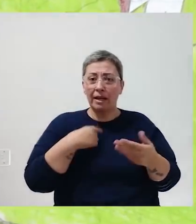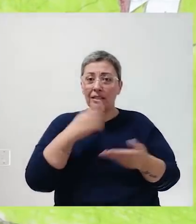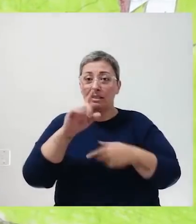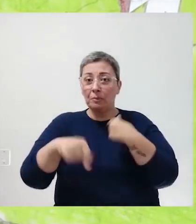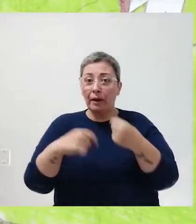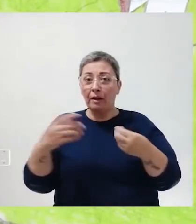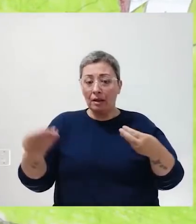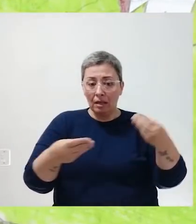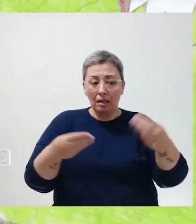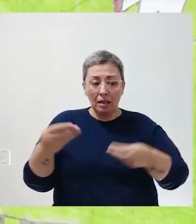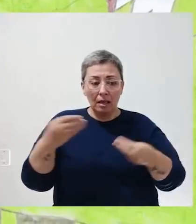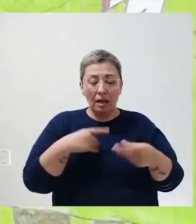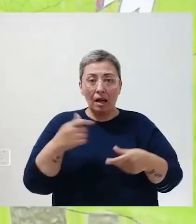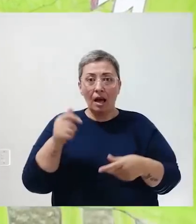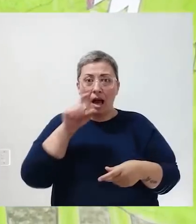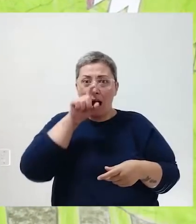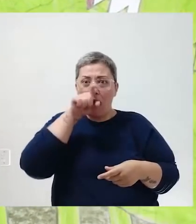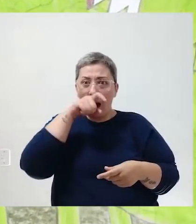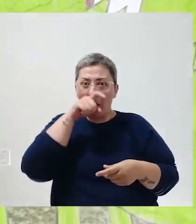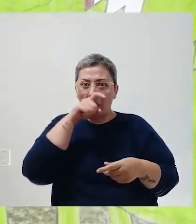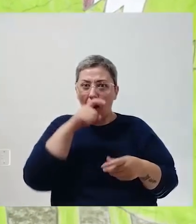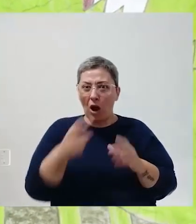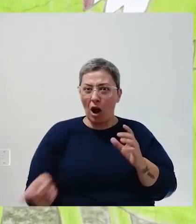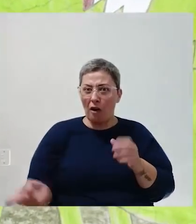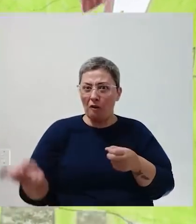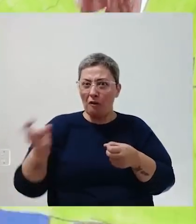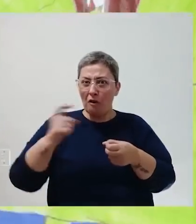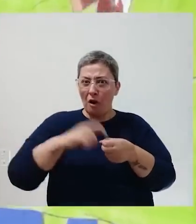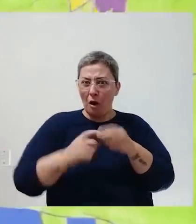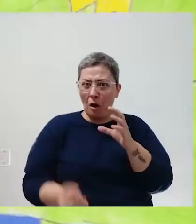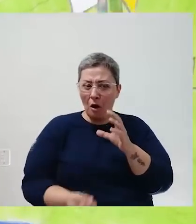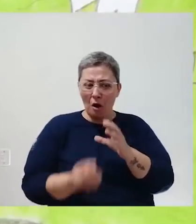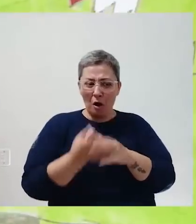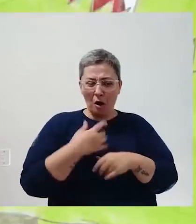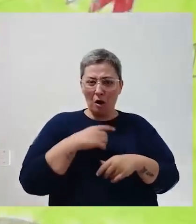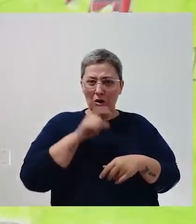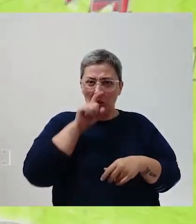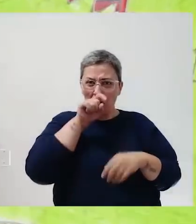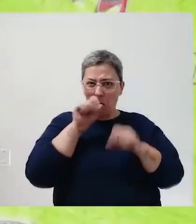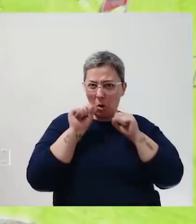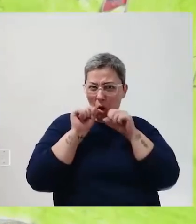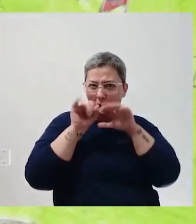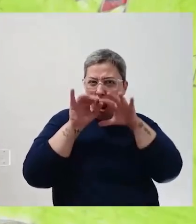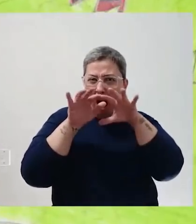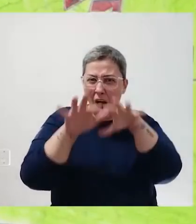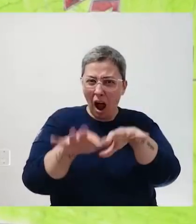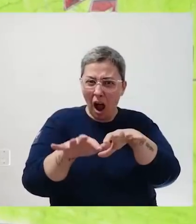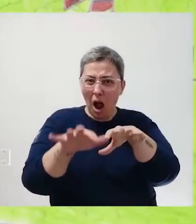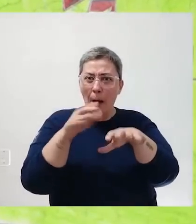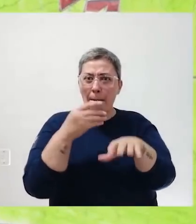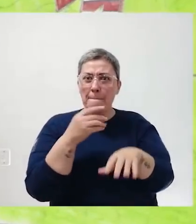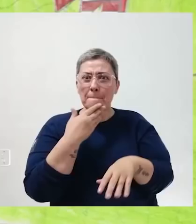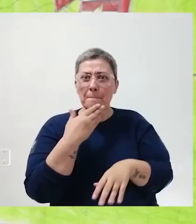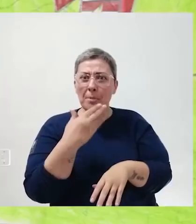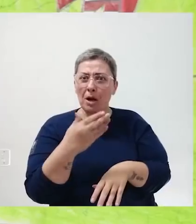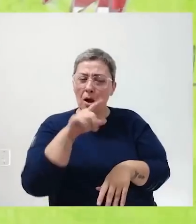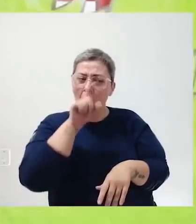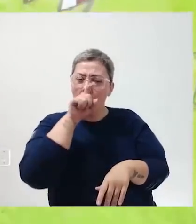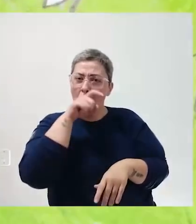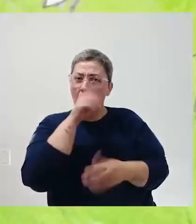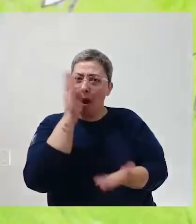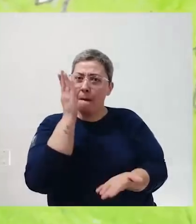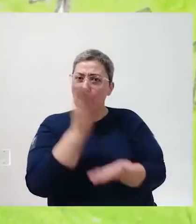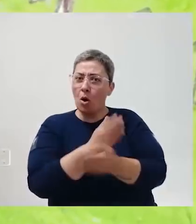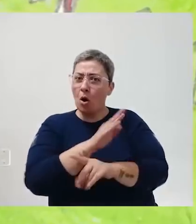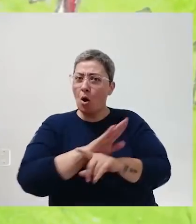peças depois, a bruxa voltou a aparecer. O dragão então avançou e pediu para a bruxa que